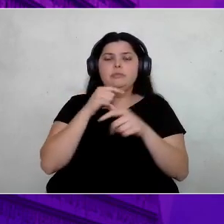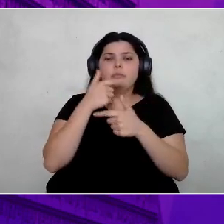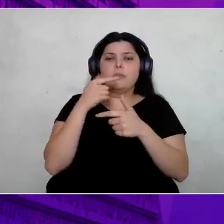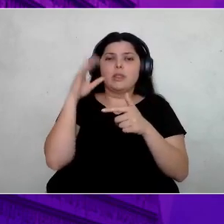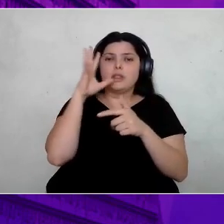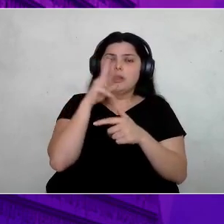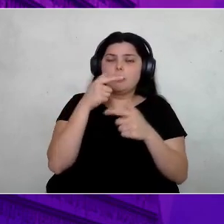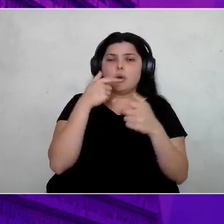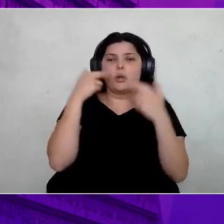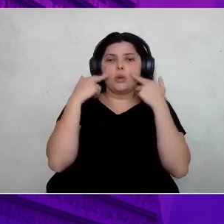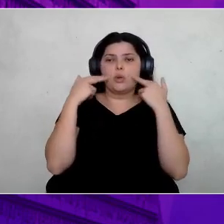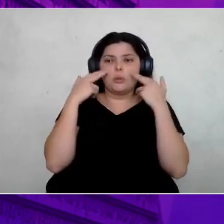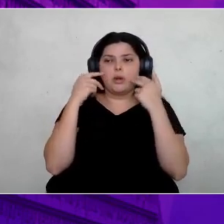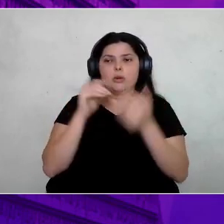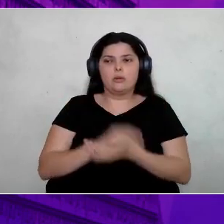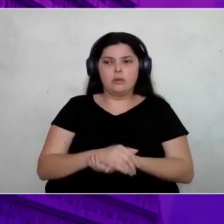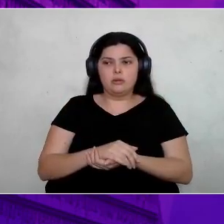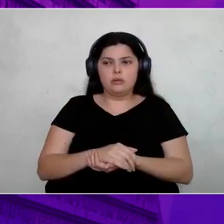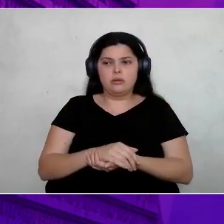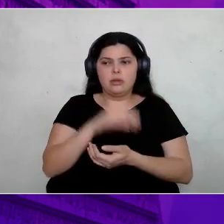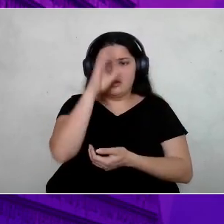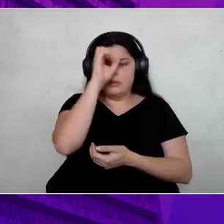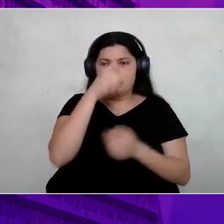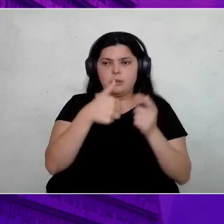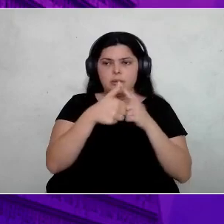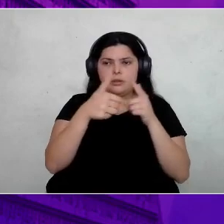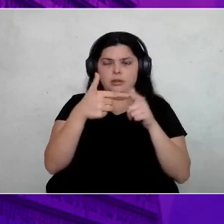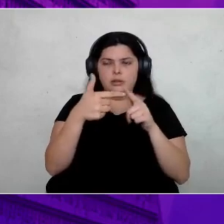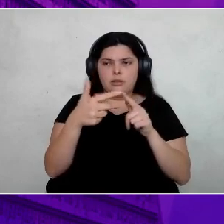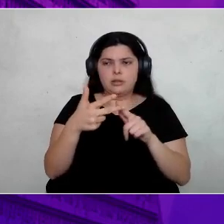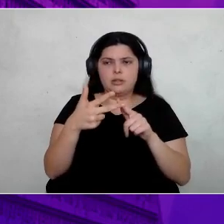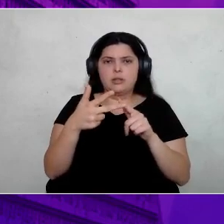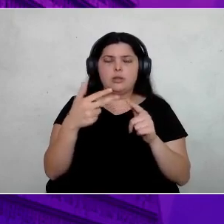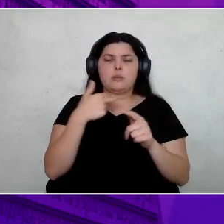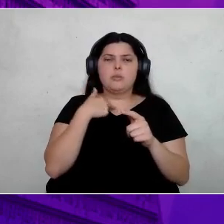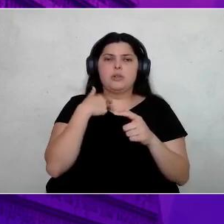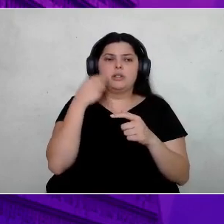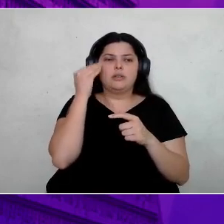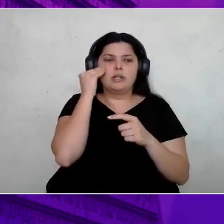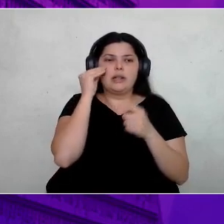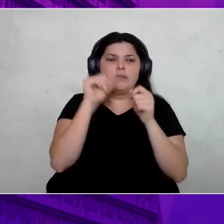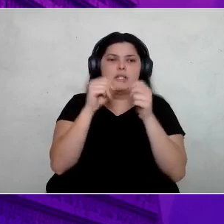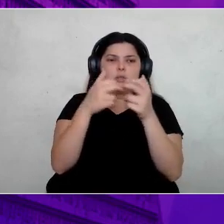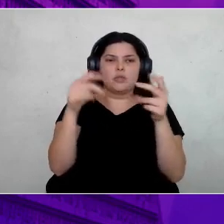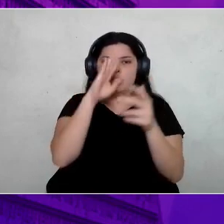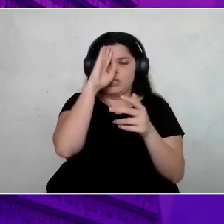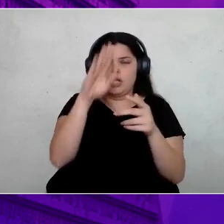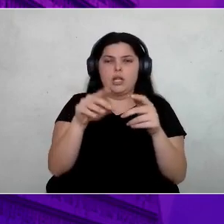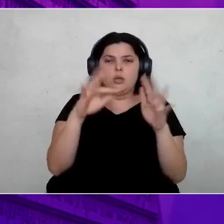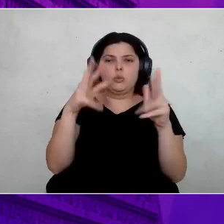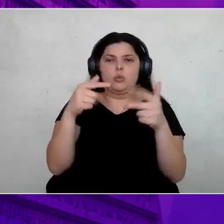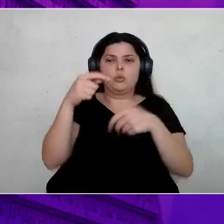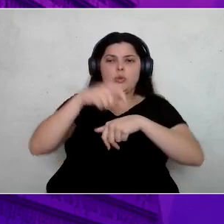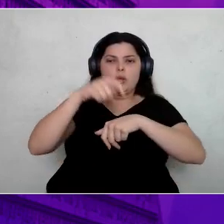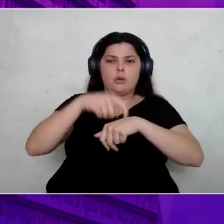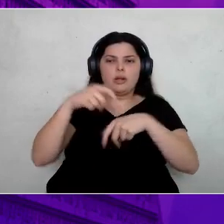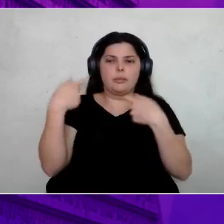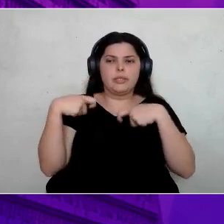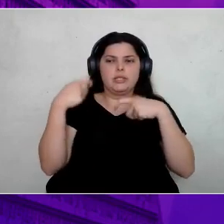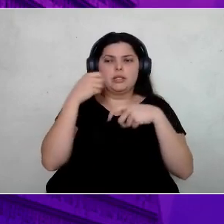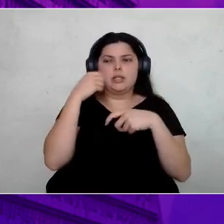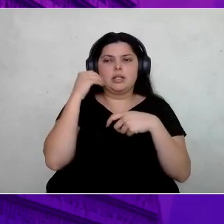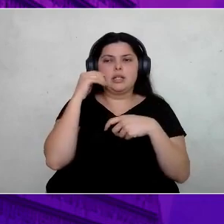isso. Aprender a priorizar, não dá para sair loucamente fazendo as coisas, fazendo tudo de uma vez. A gente precisa ter